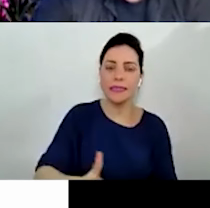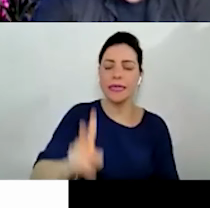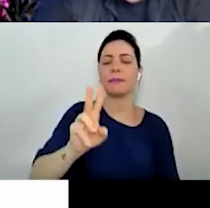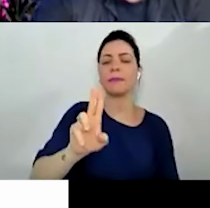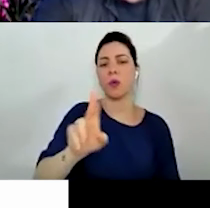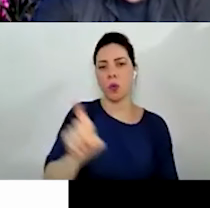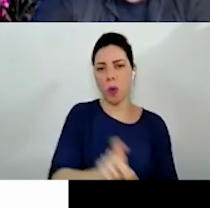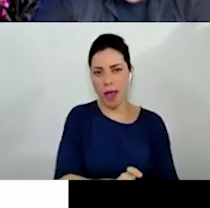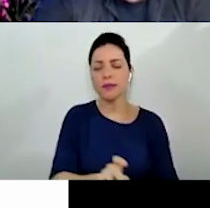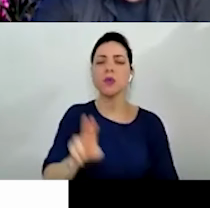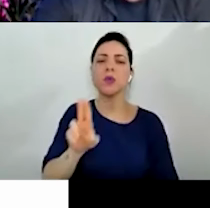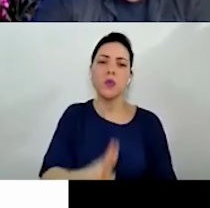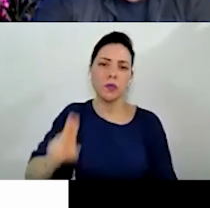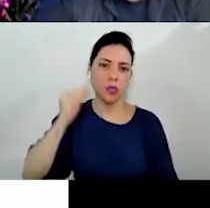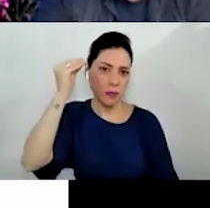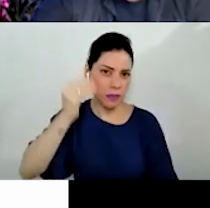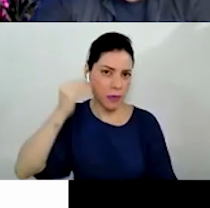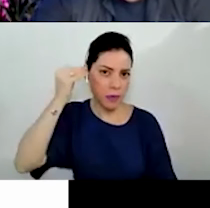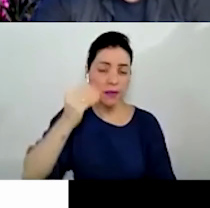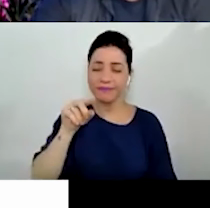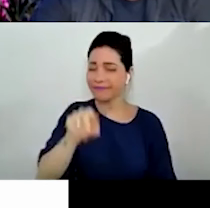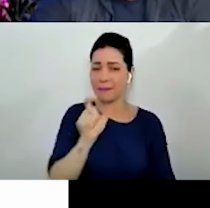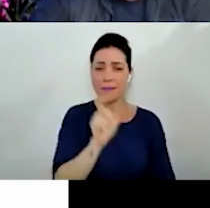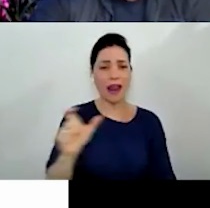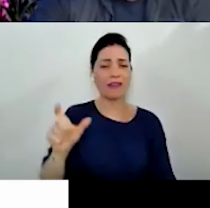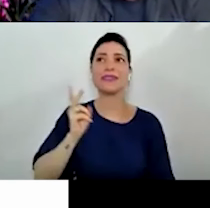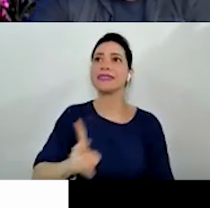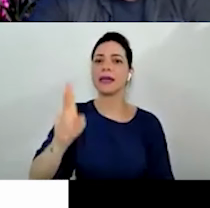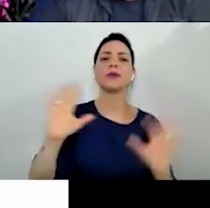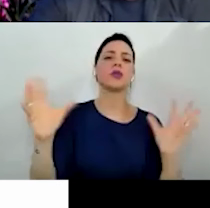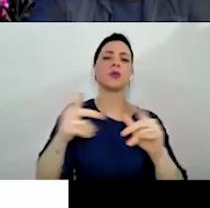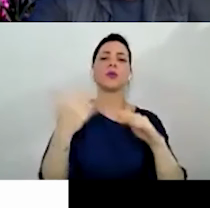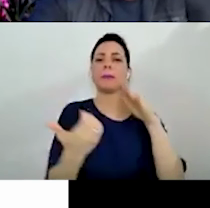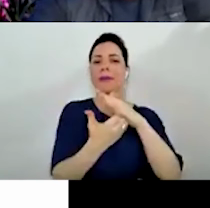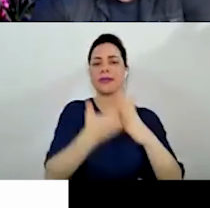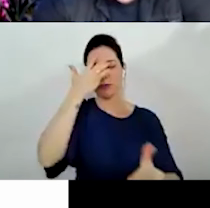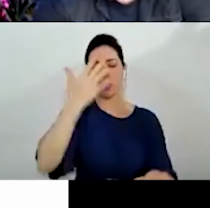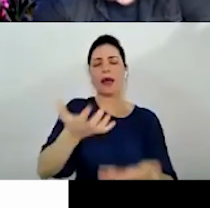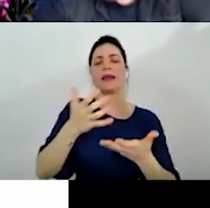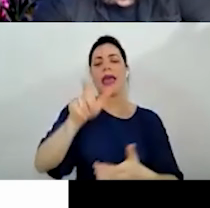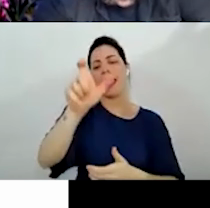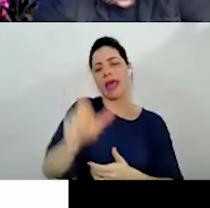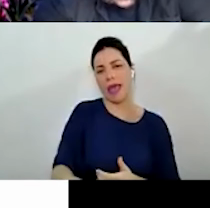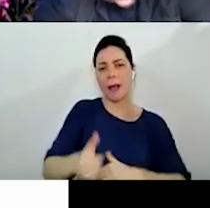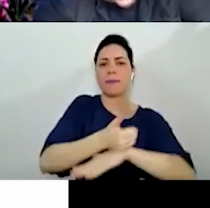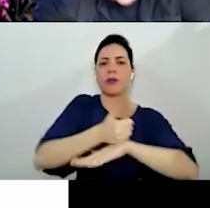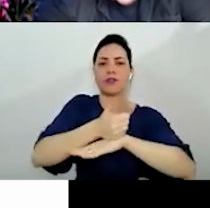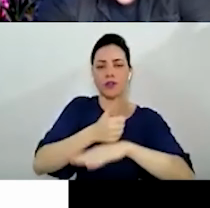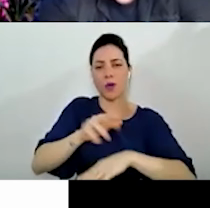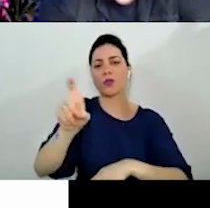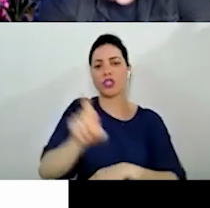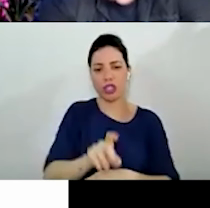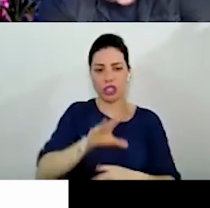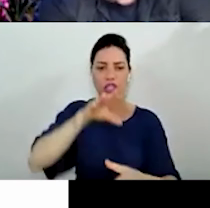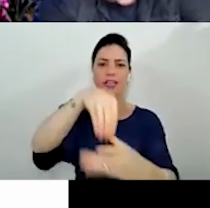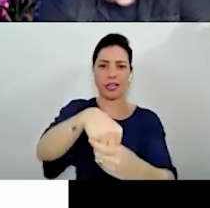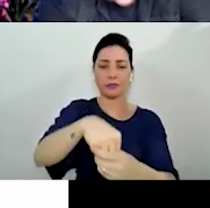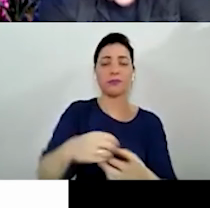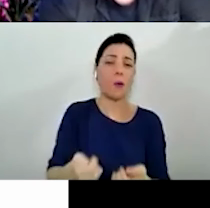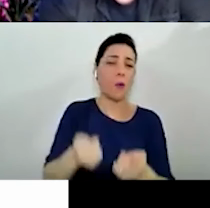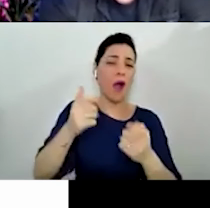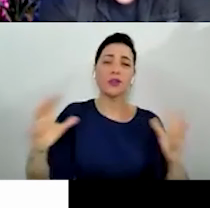Pins isso a palavra da moda e que toda empresa quer ter o seu o ex ali trabalhando nos seus produtos todo mundo fala